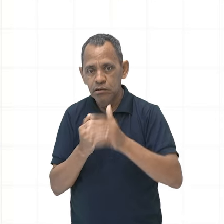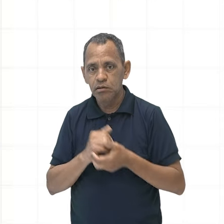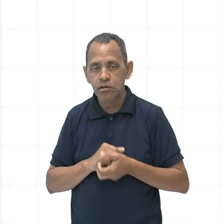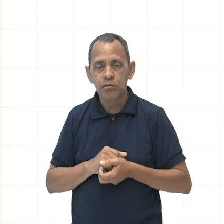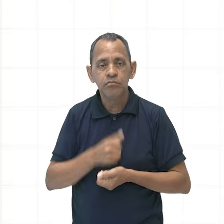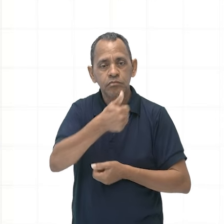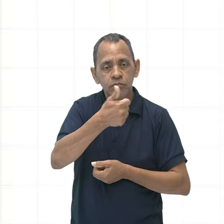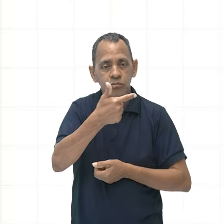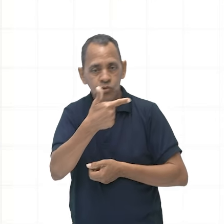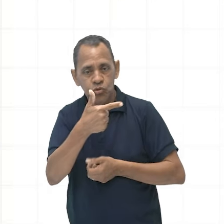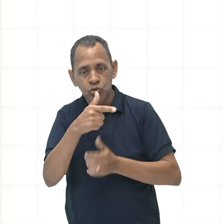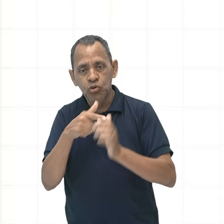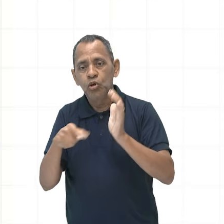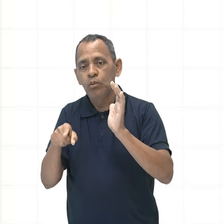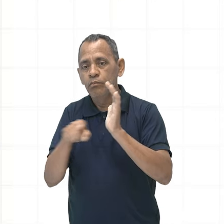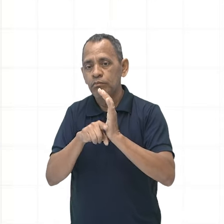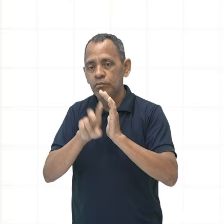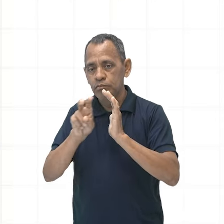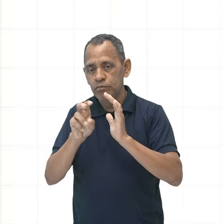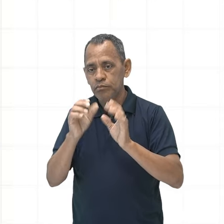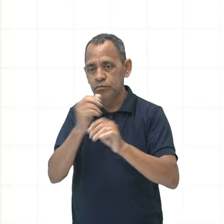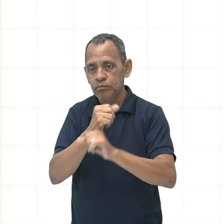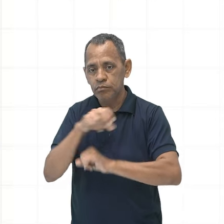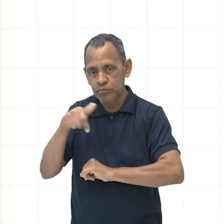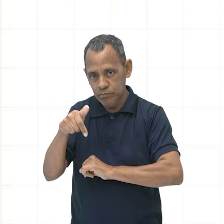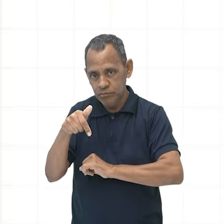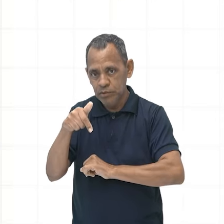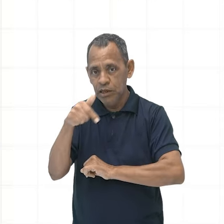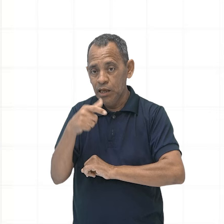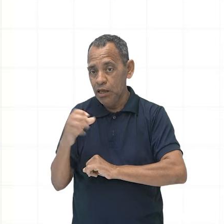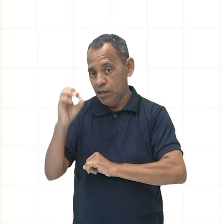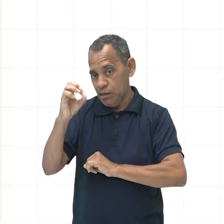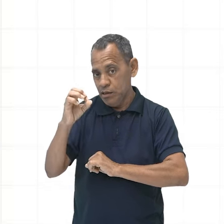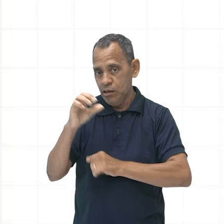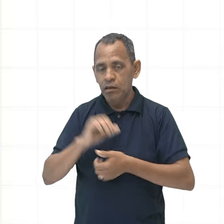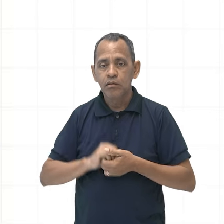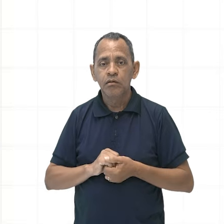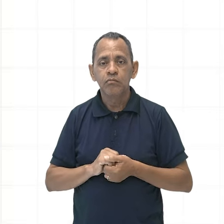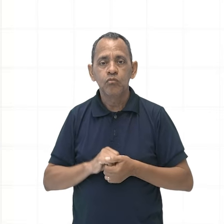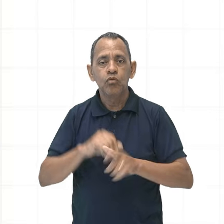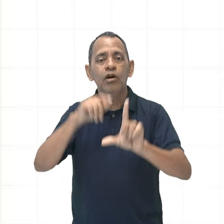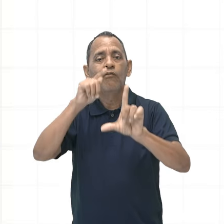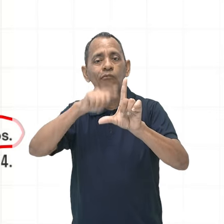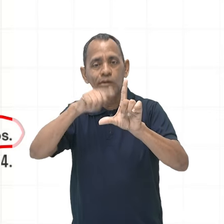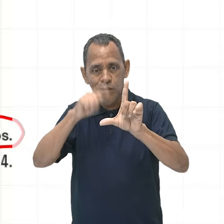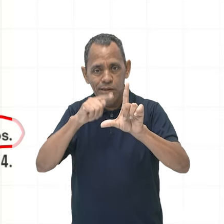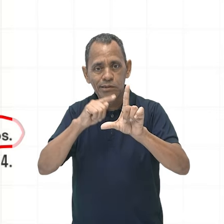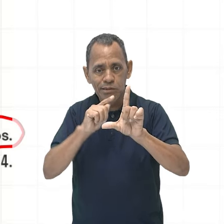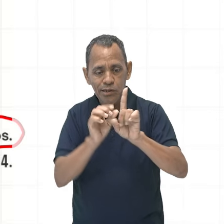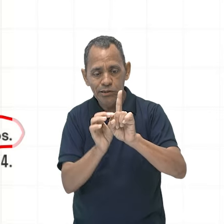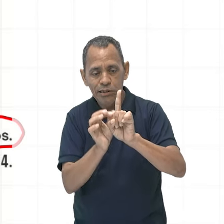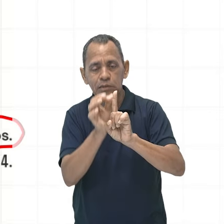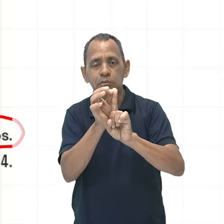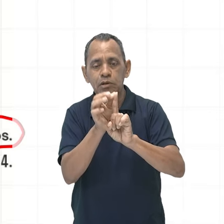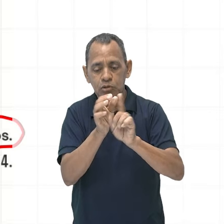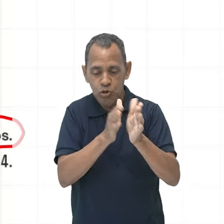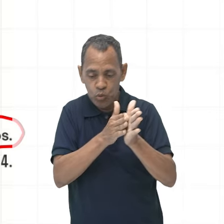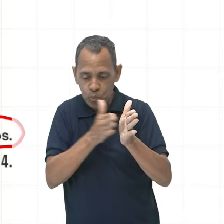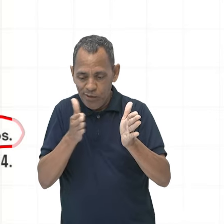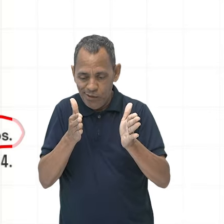menos 5, 7. Esse 7 graus foi a variação da temperatura ao longo